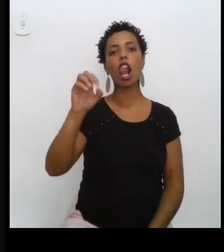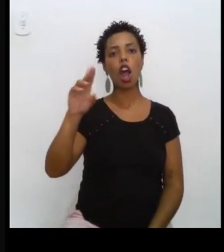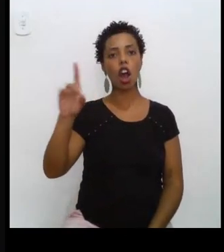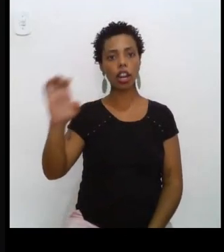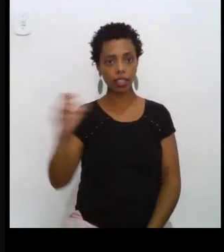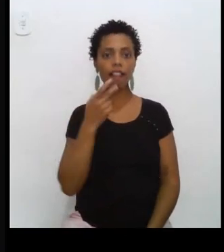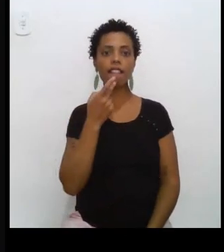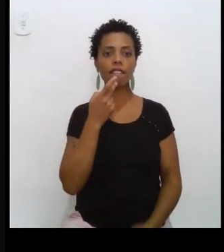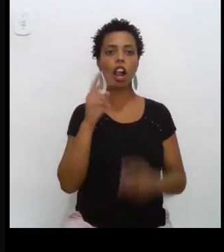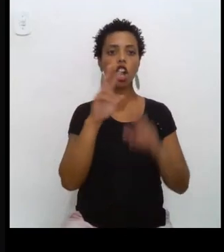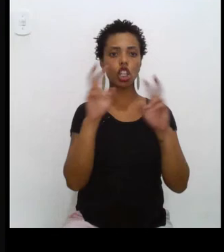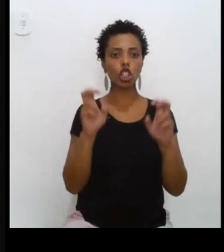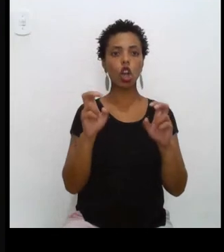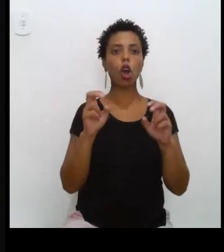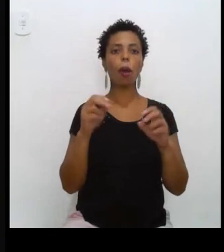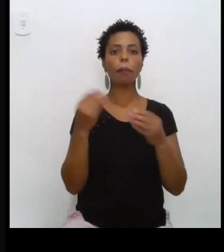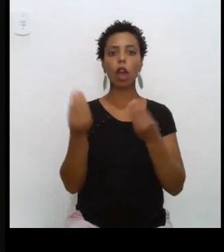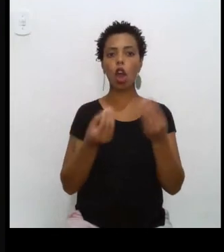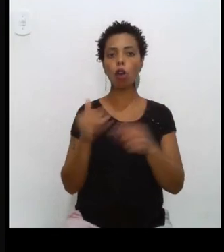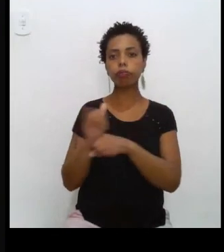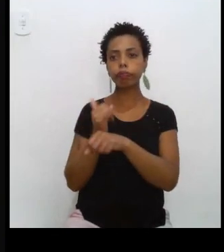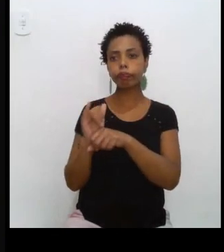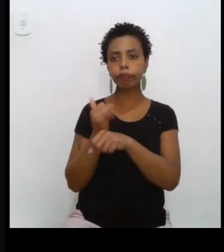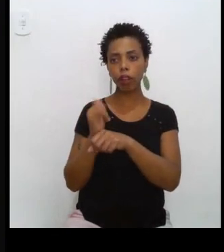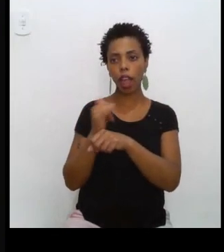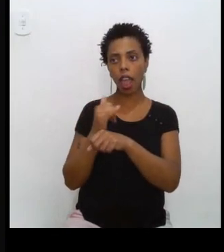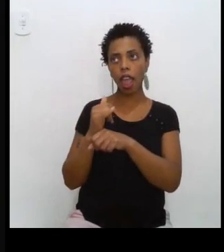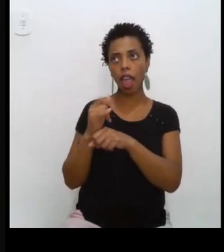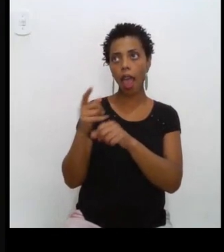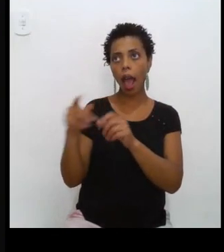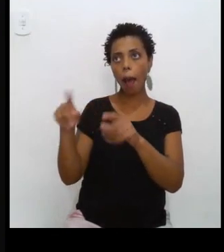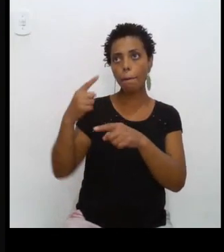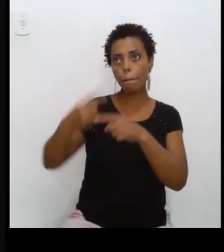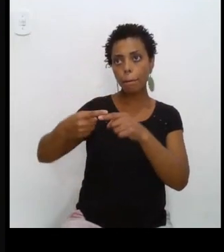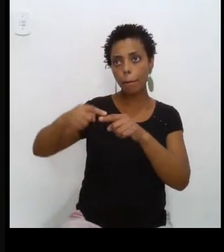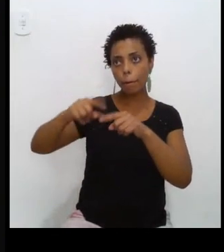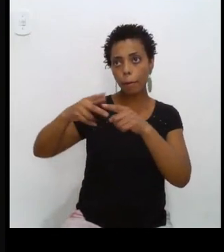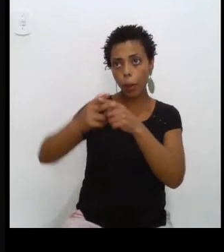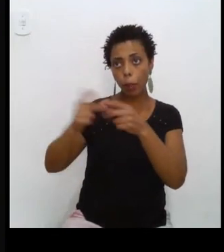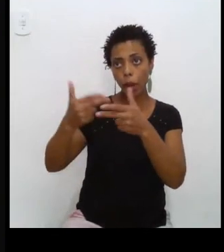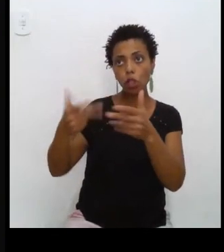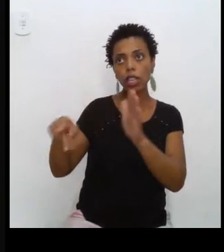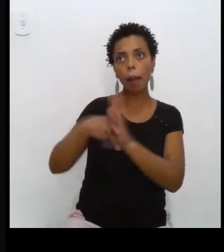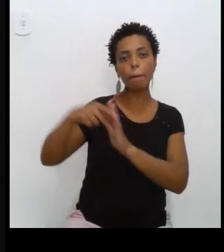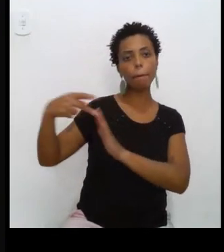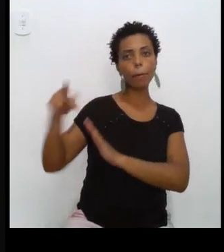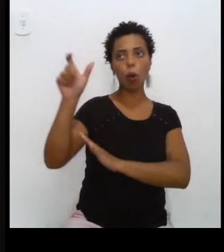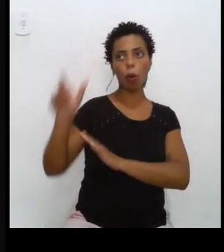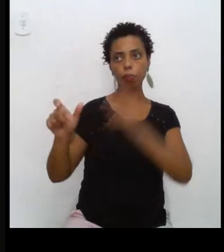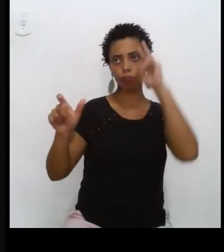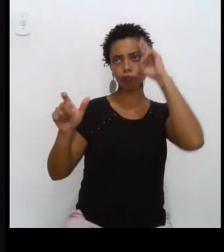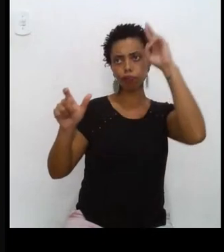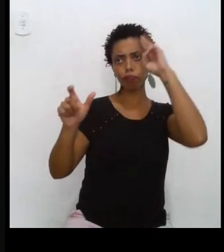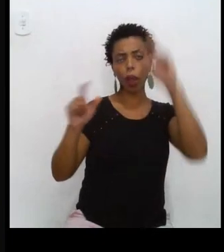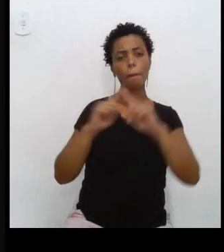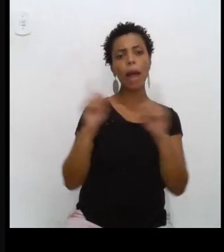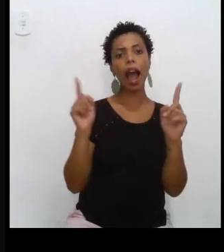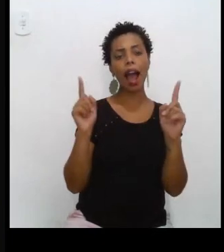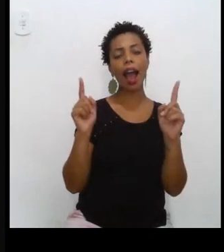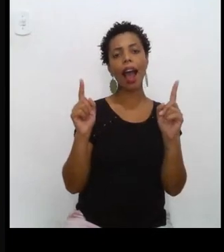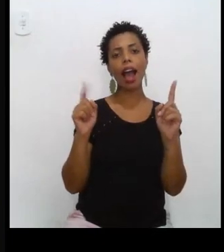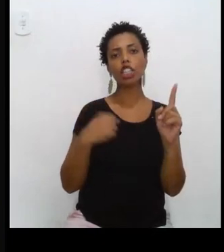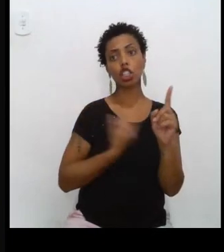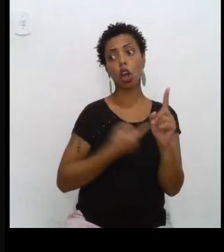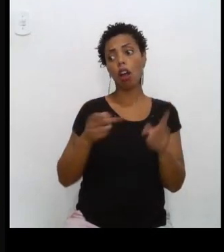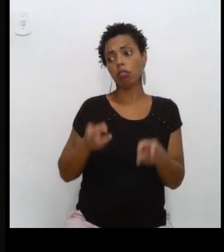Senhor é que a gente pode até aqui partilhado esse bichinho para nesse Campo mas a